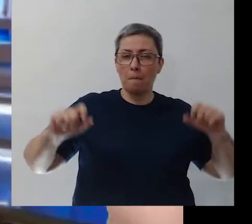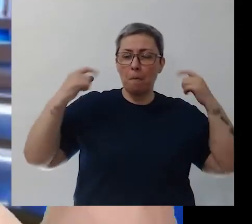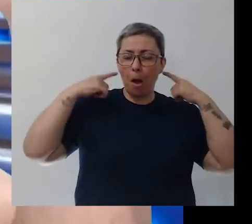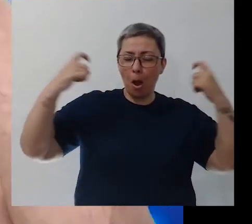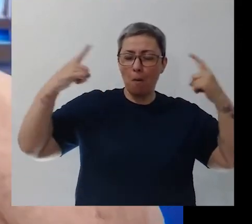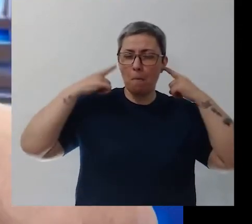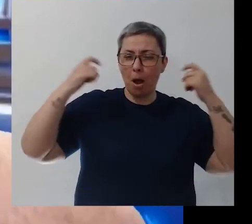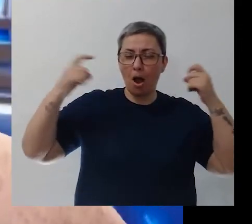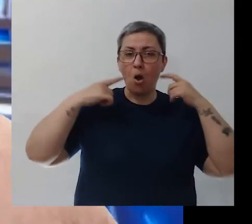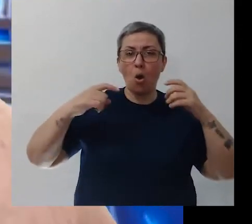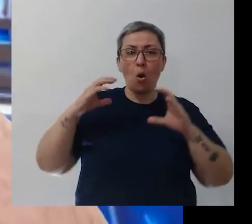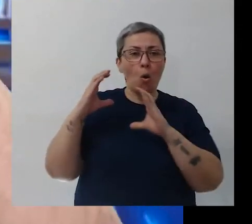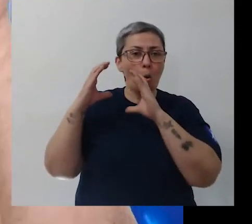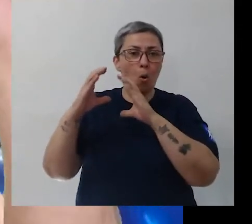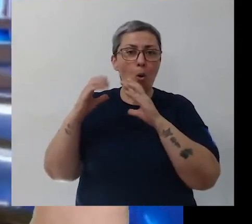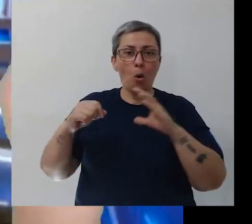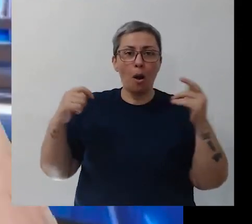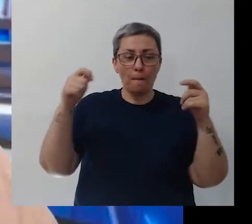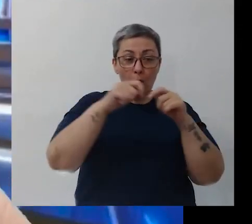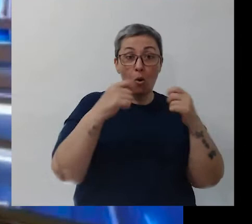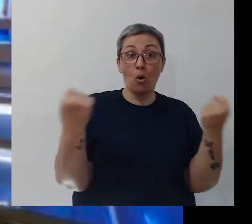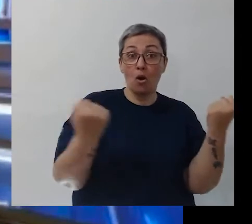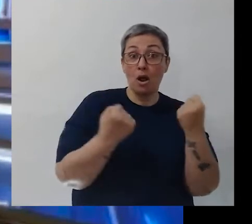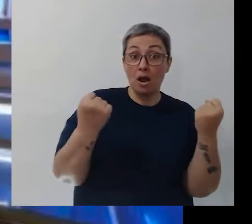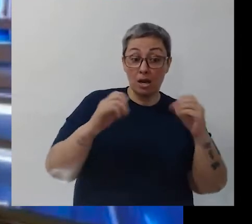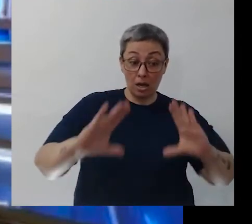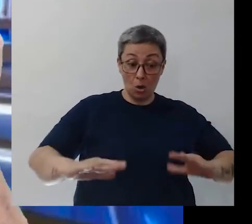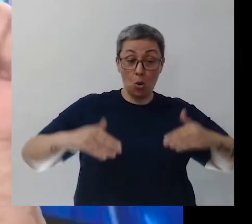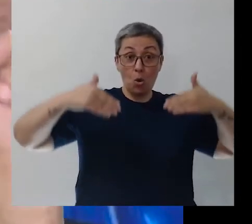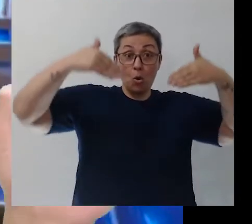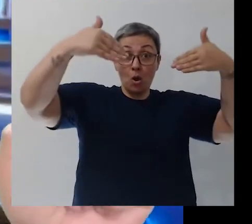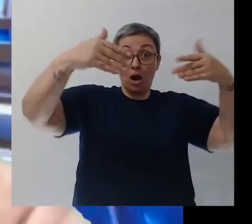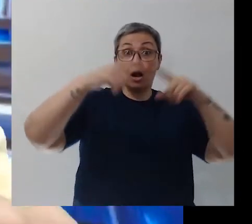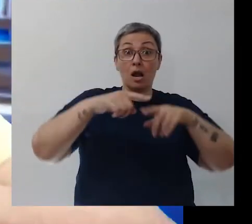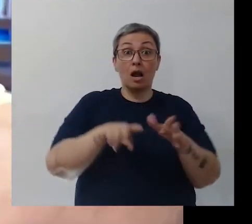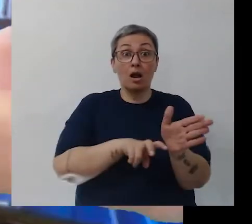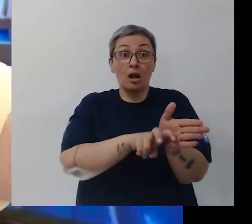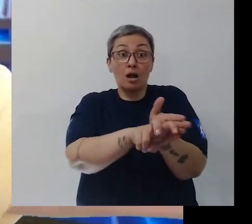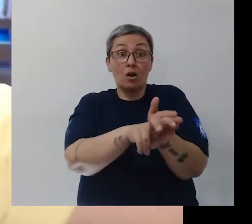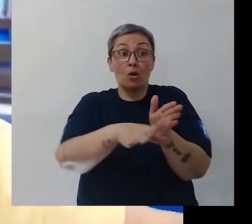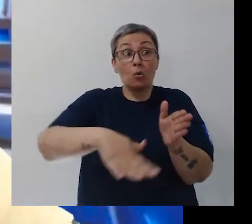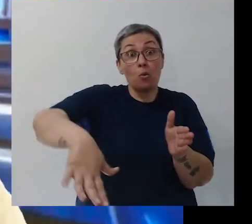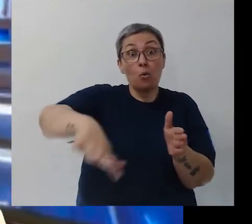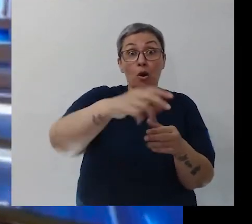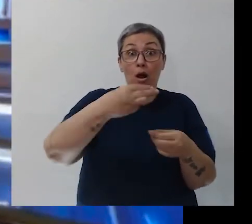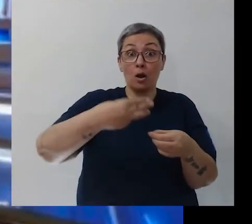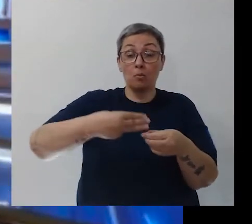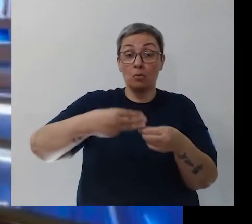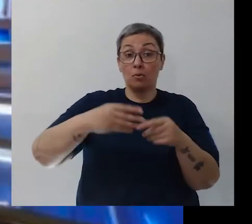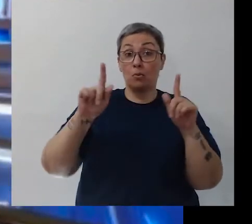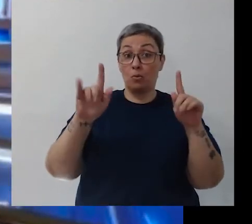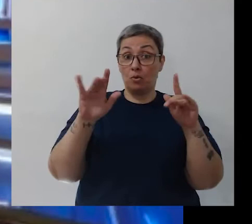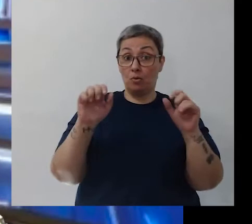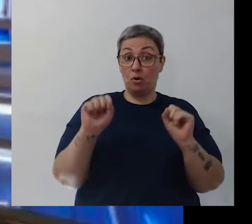som, portáteis ou instalados em veículos automotores estacionados no âmbito do município de